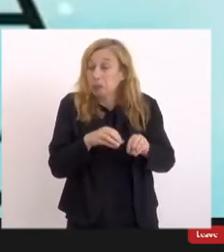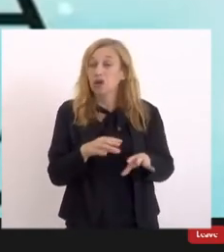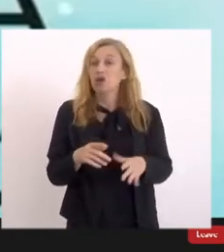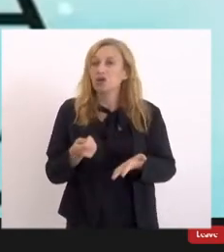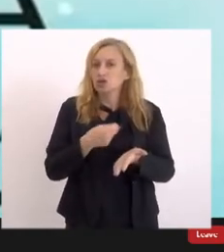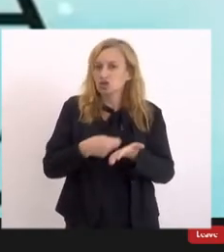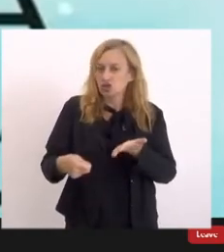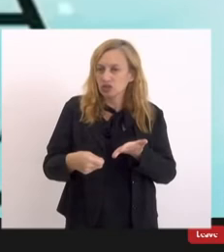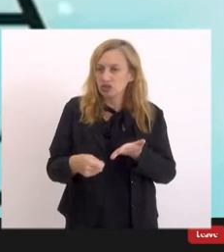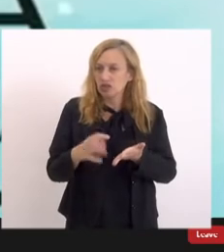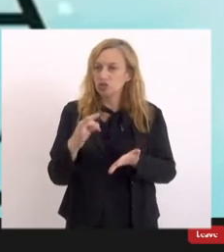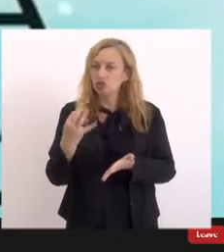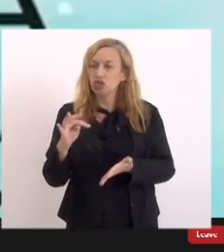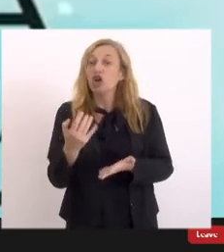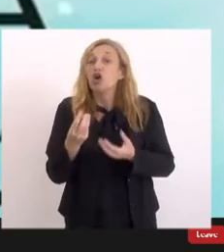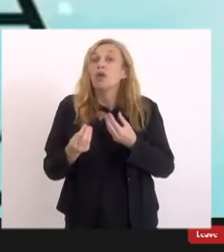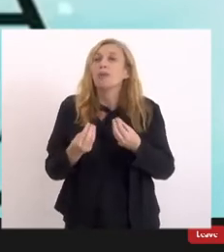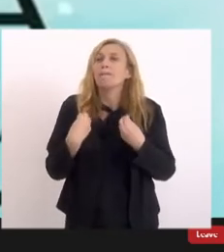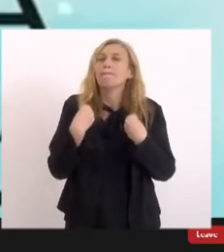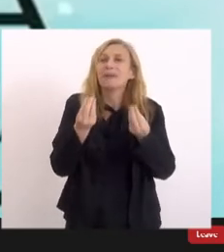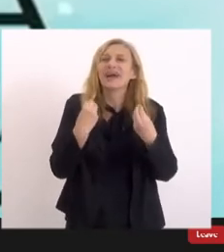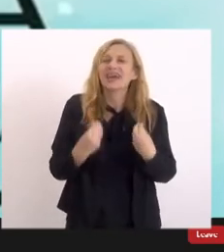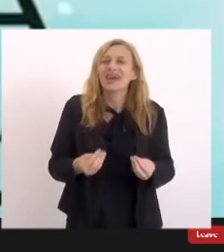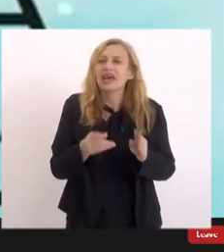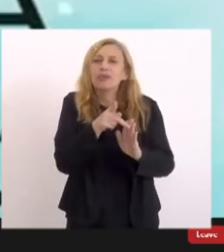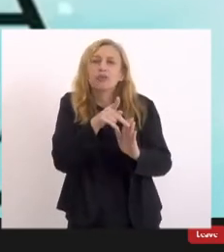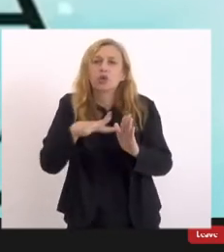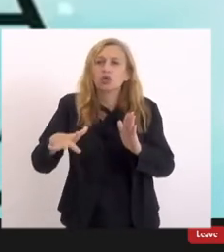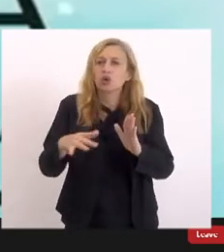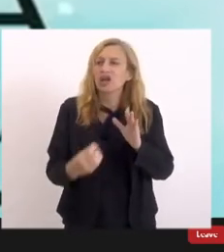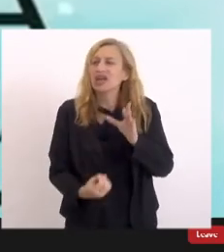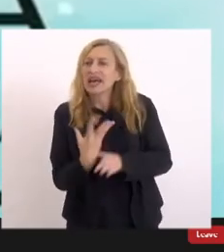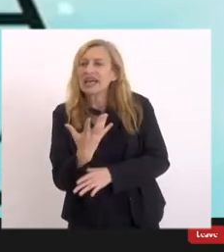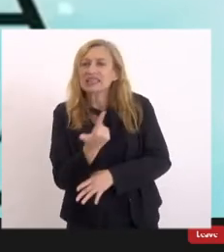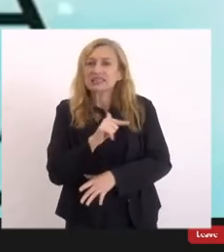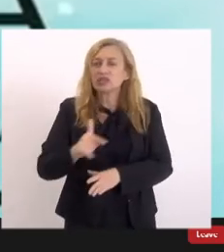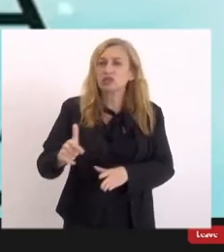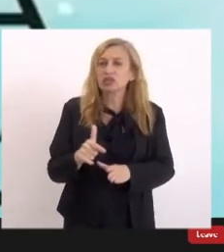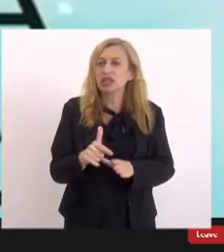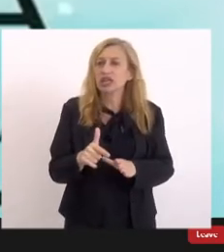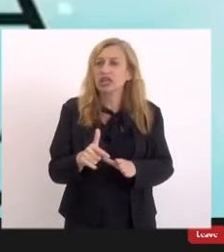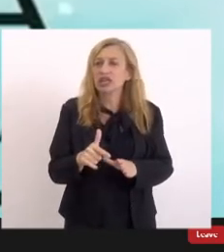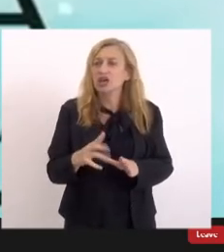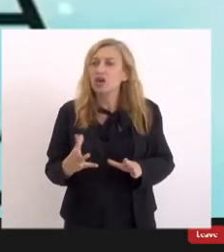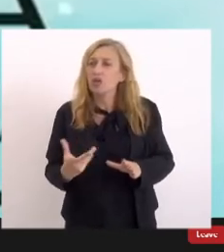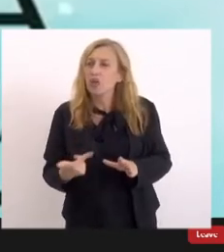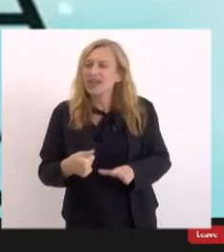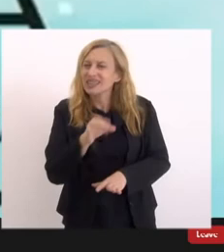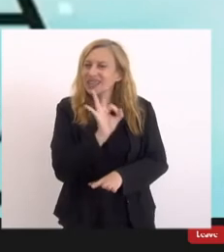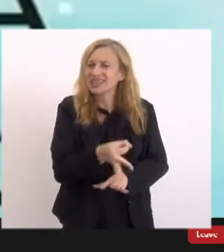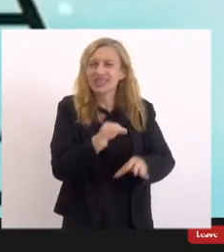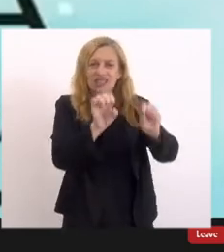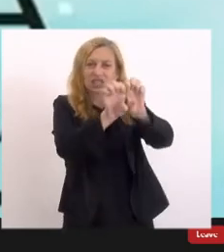chat para que fazer um protocolo se não existem as condições